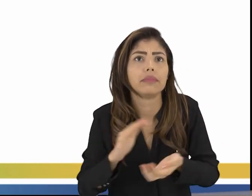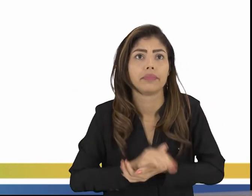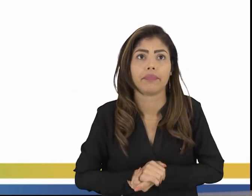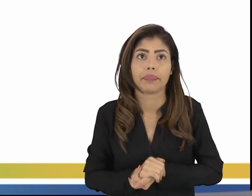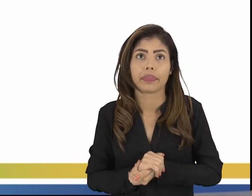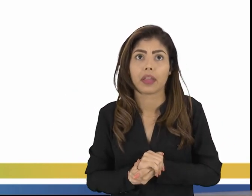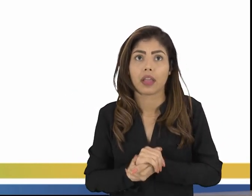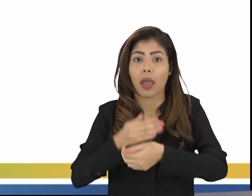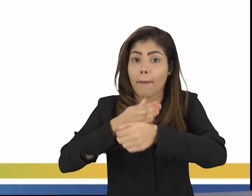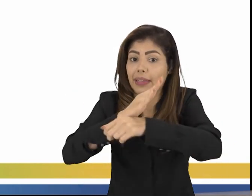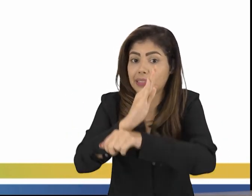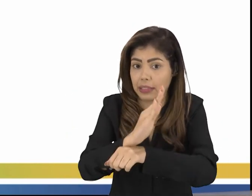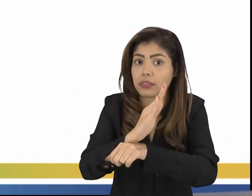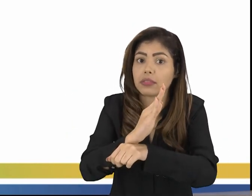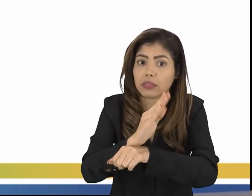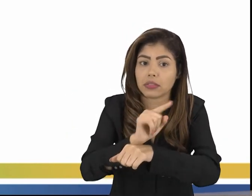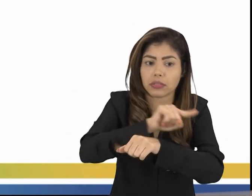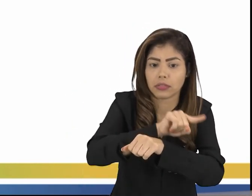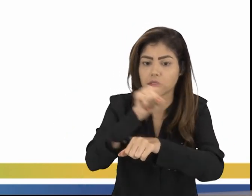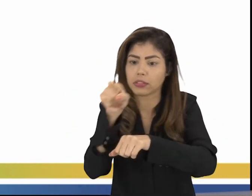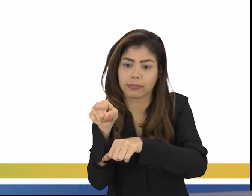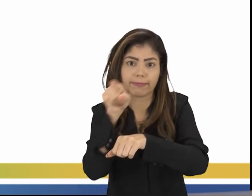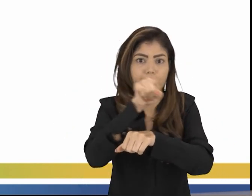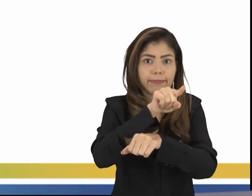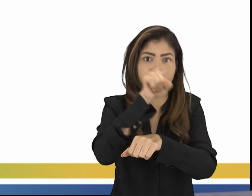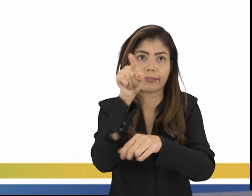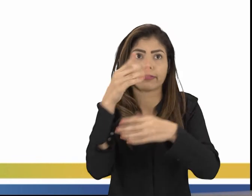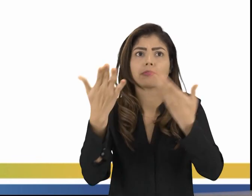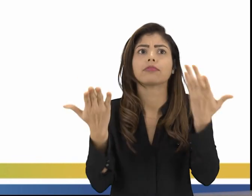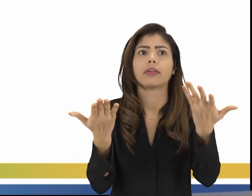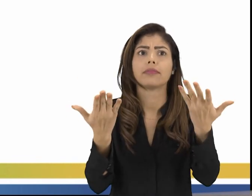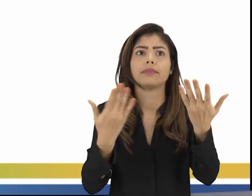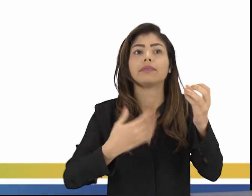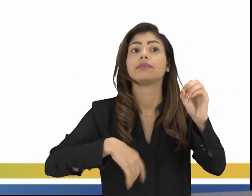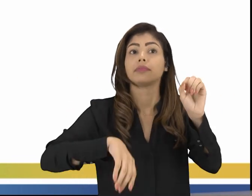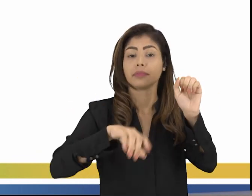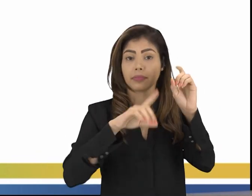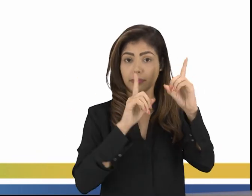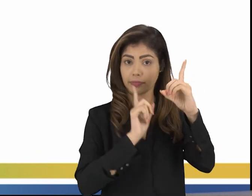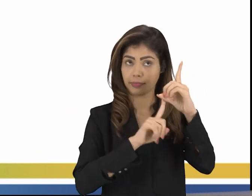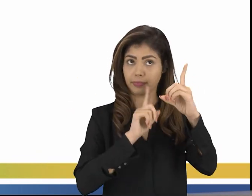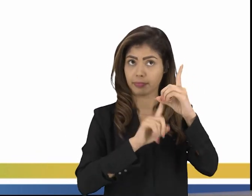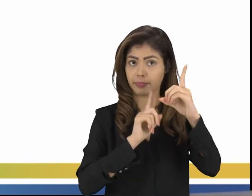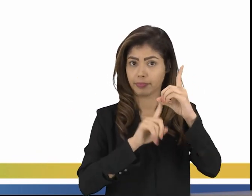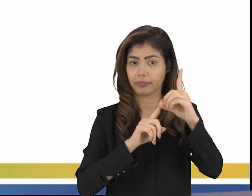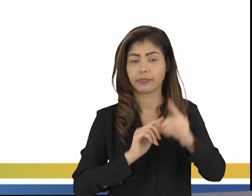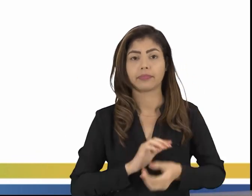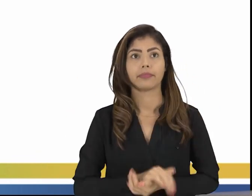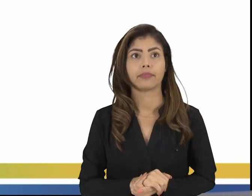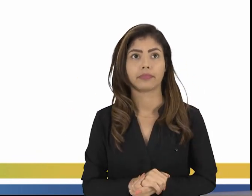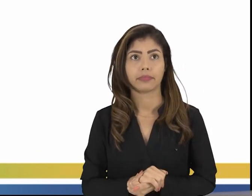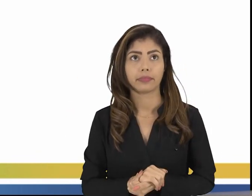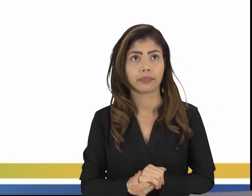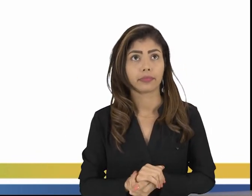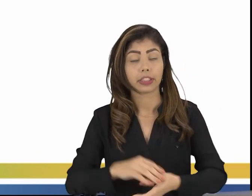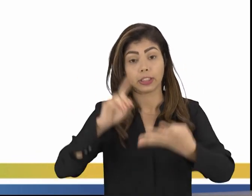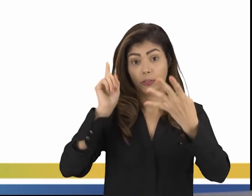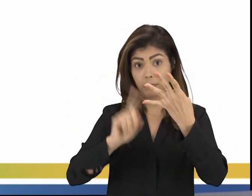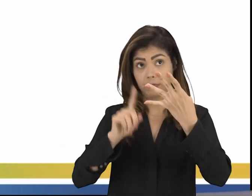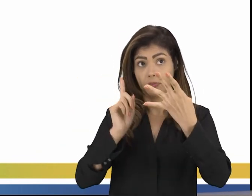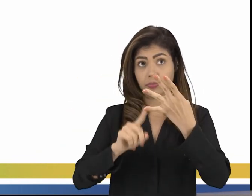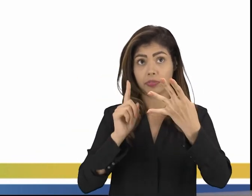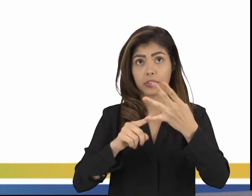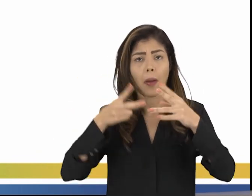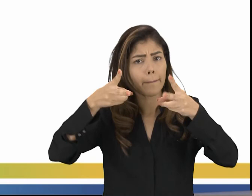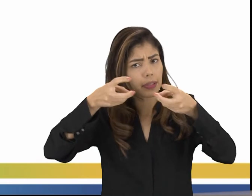Então, passagem de solvente pela membrana semipermeável é a osmose. Pessoal, e nesse quarto caso,